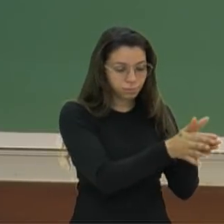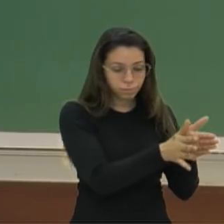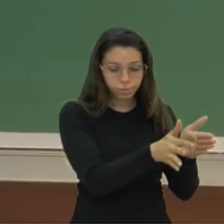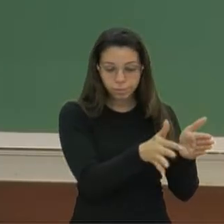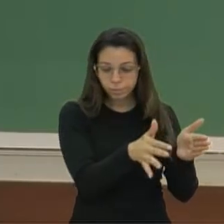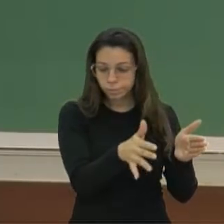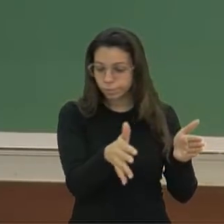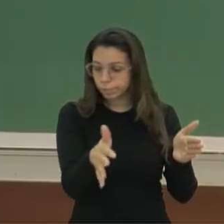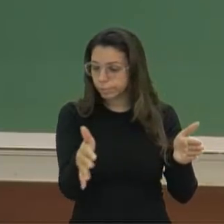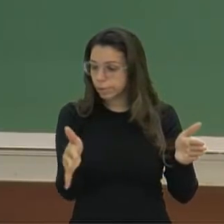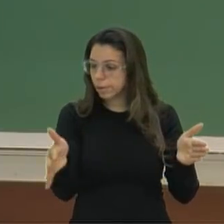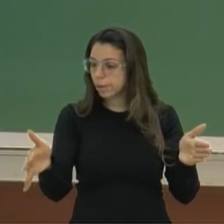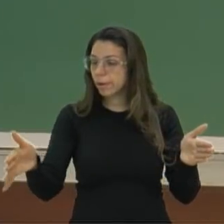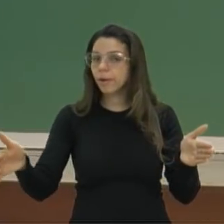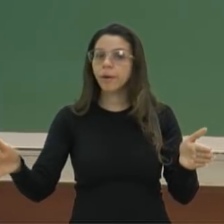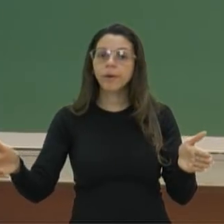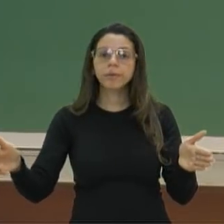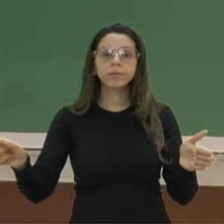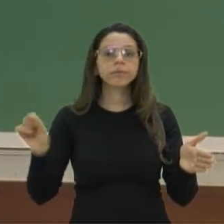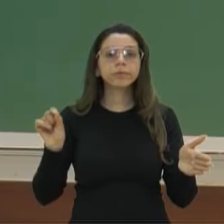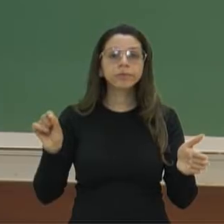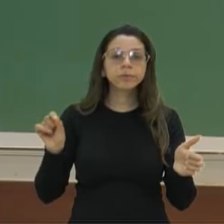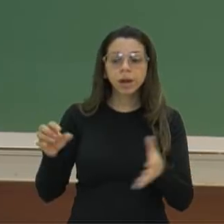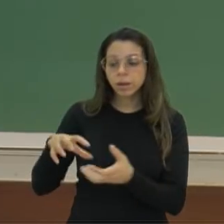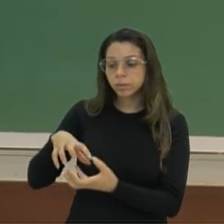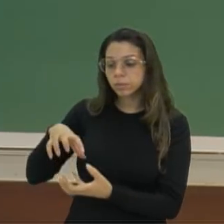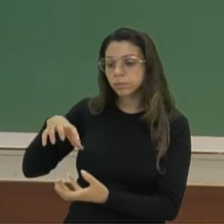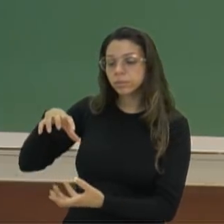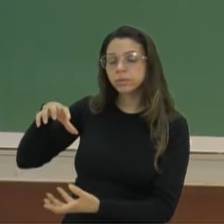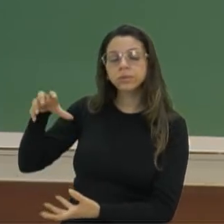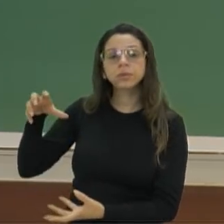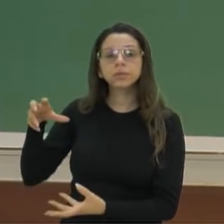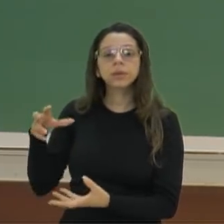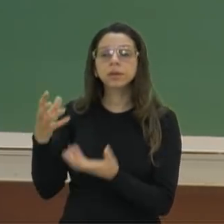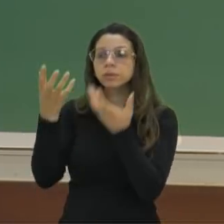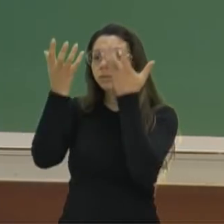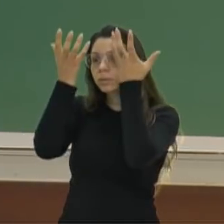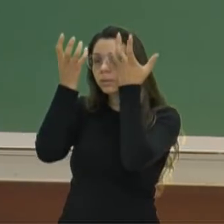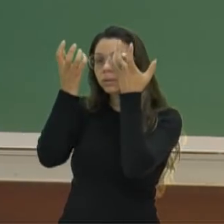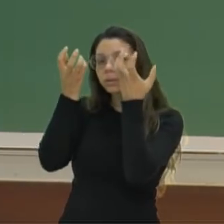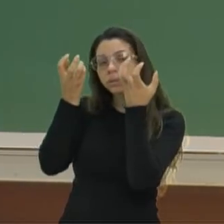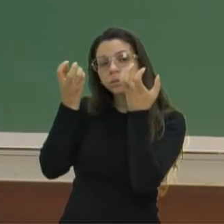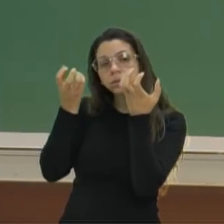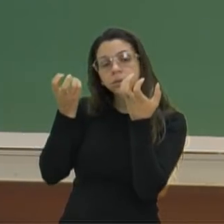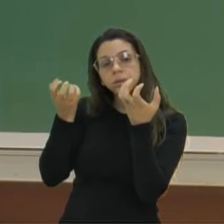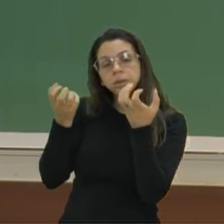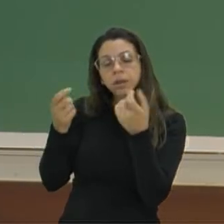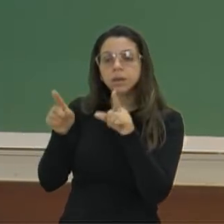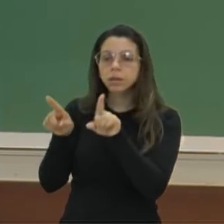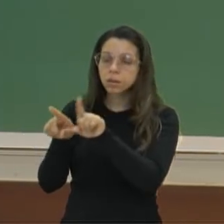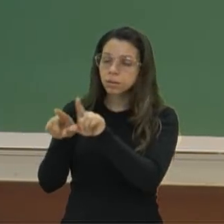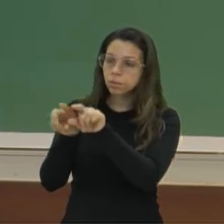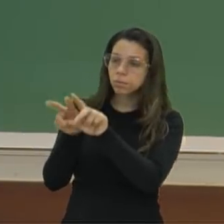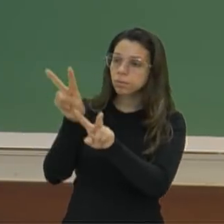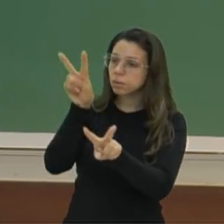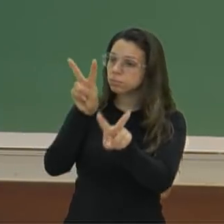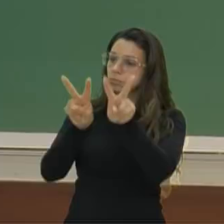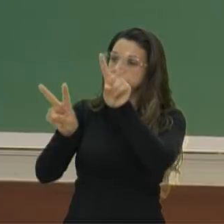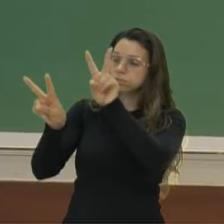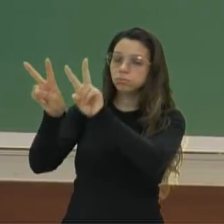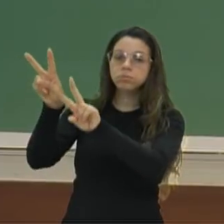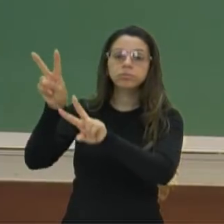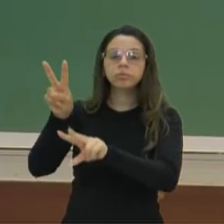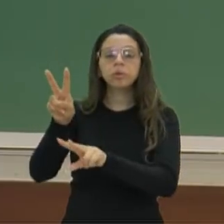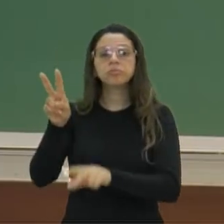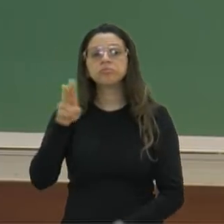aula, elas vão cansando e vai mexendo com a posição e com o formato que o nosso olho apresenta.